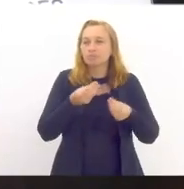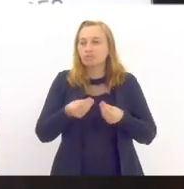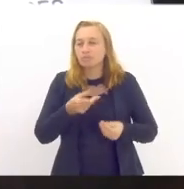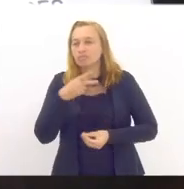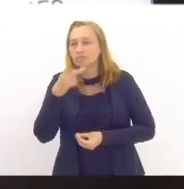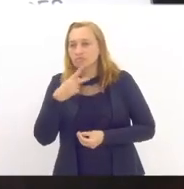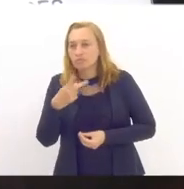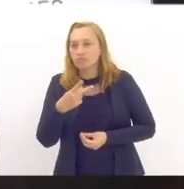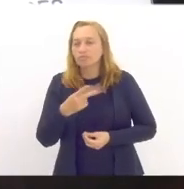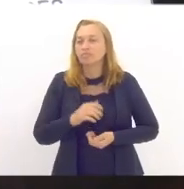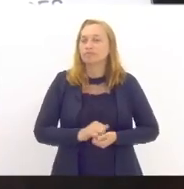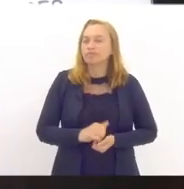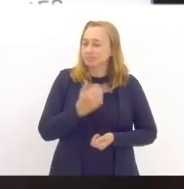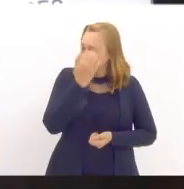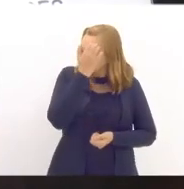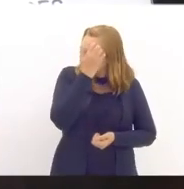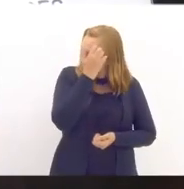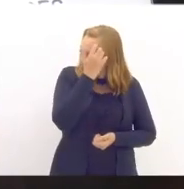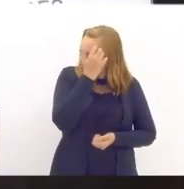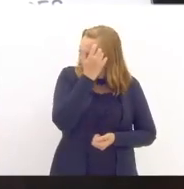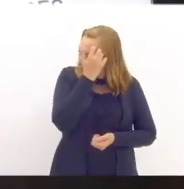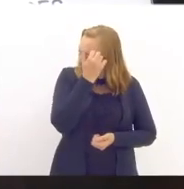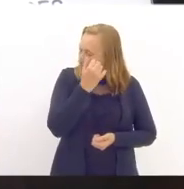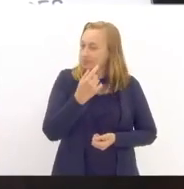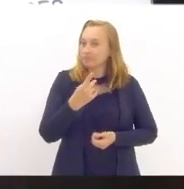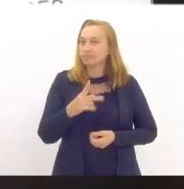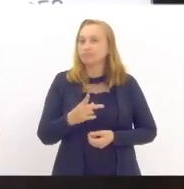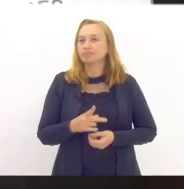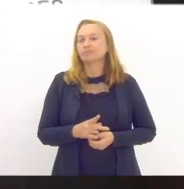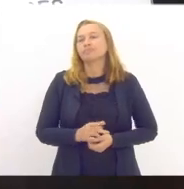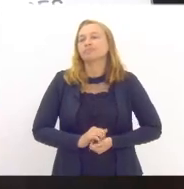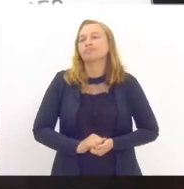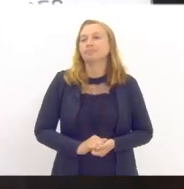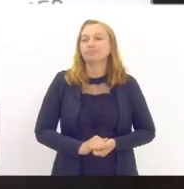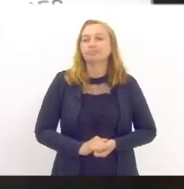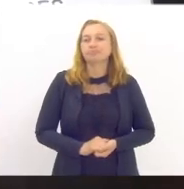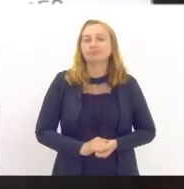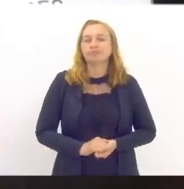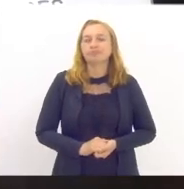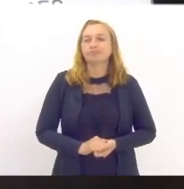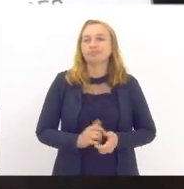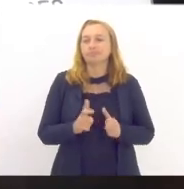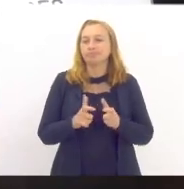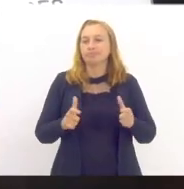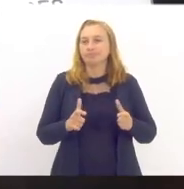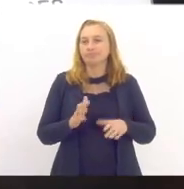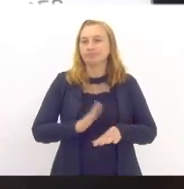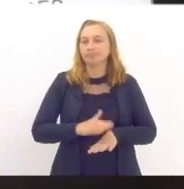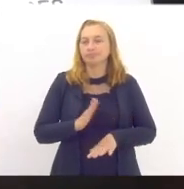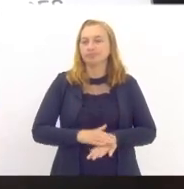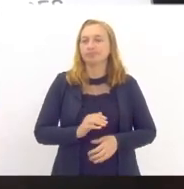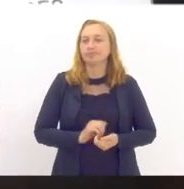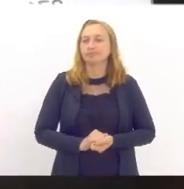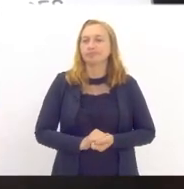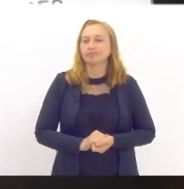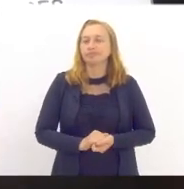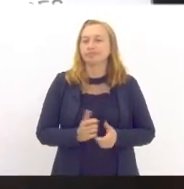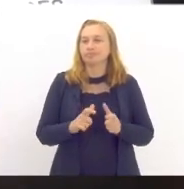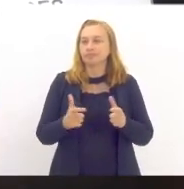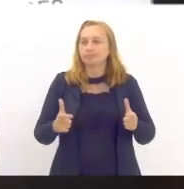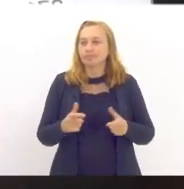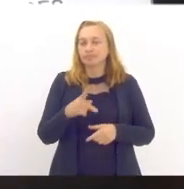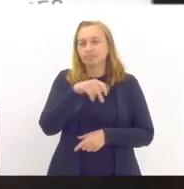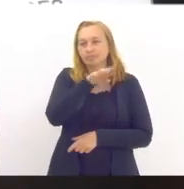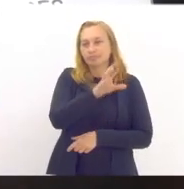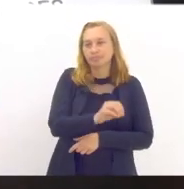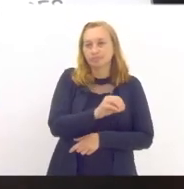como ele vai abordar. E assim suas fontes e pontes vão aumentando a cada dia. O crescimento do Pedro